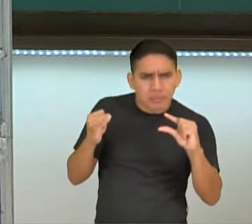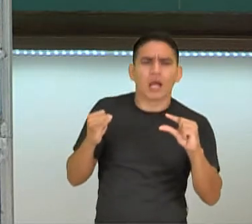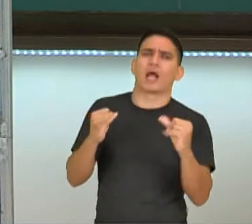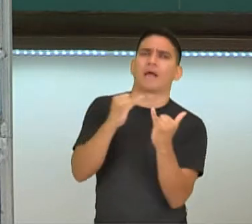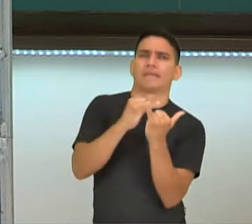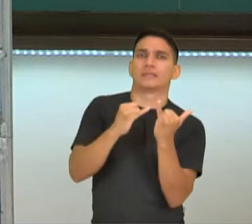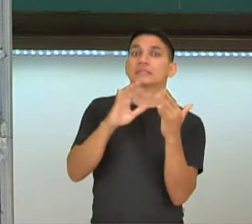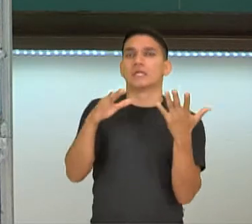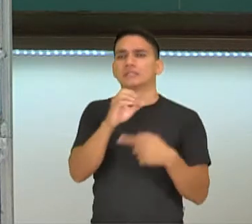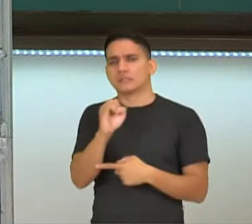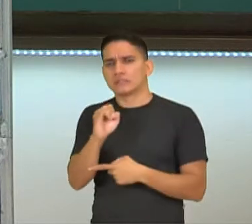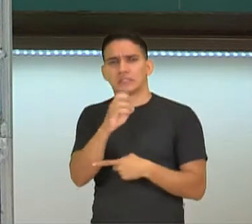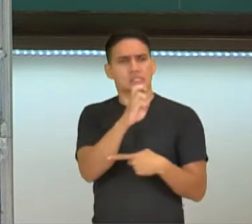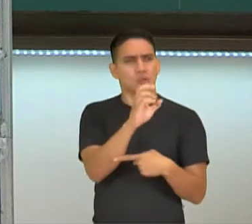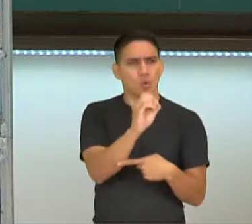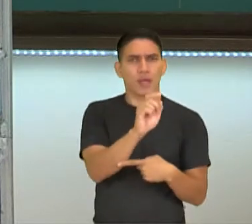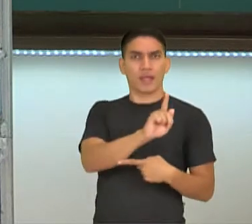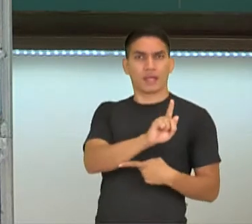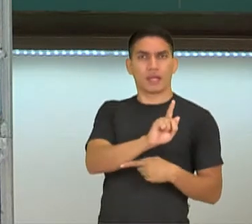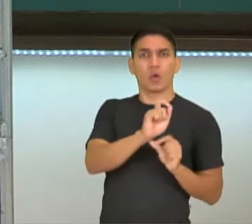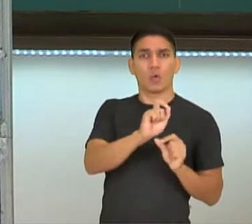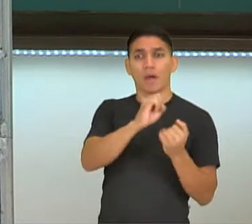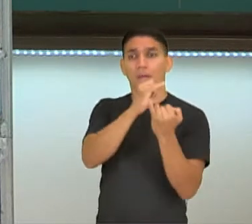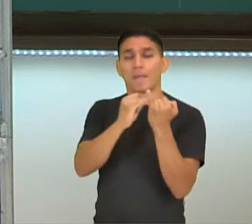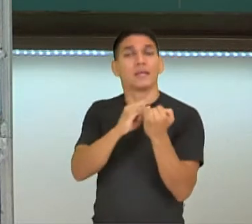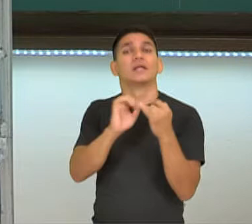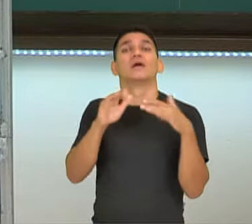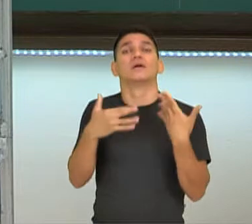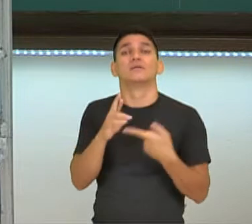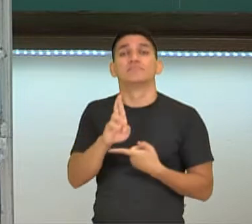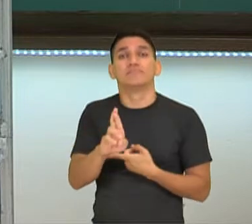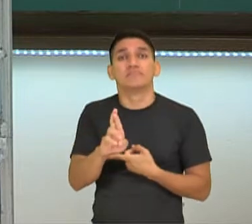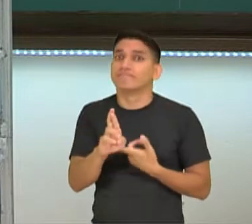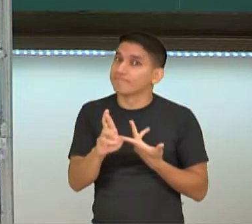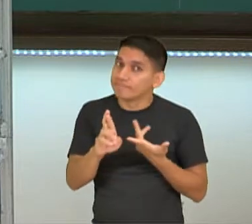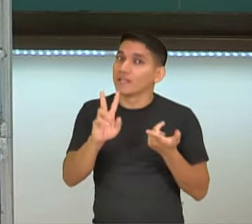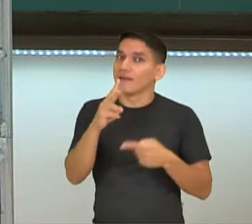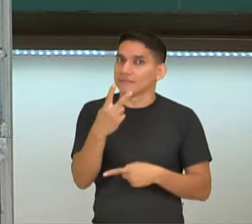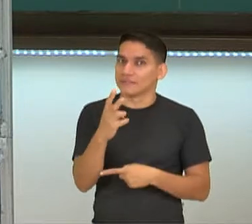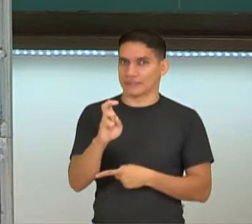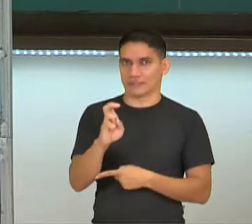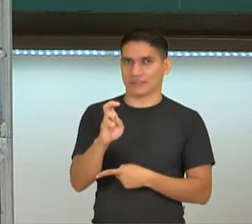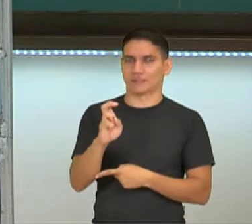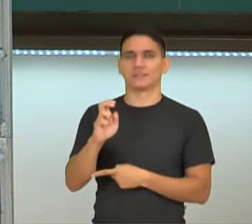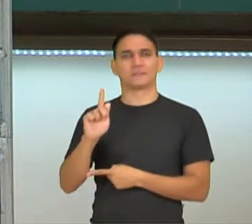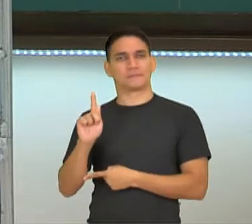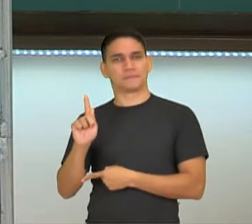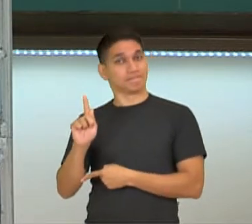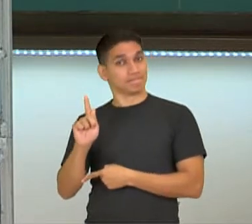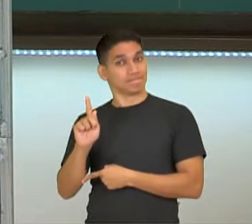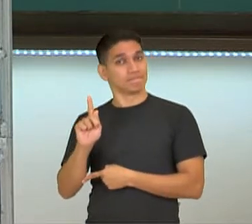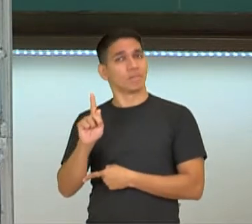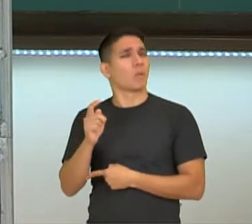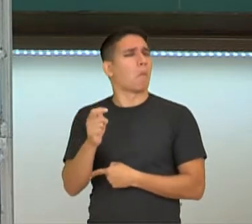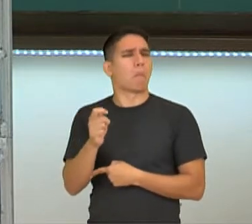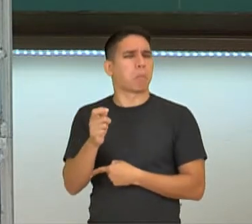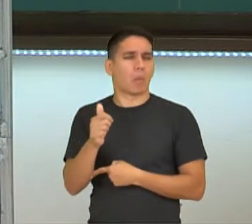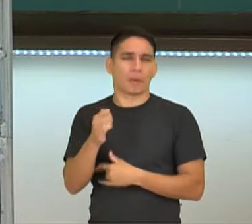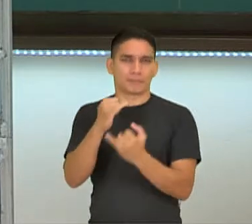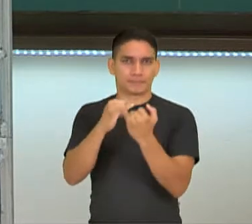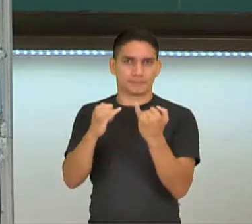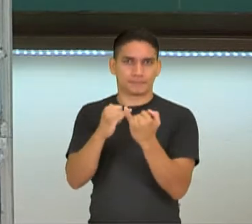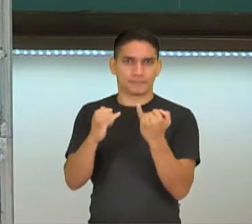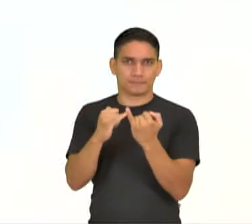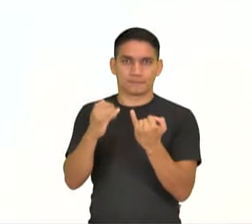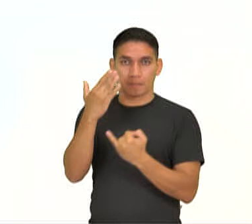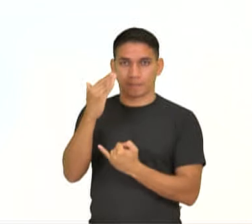tenho 50 gramas, a metade seria 25 gramas. Um pouquinho menos da metade.